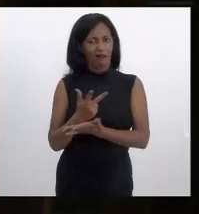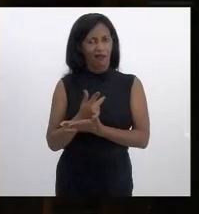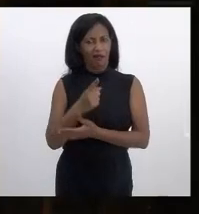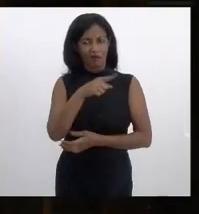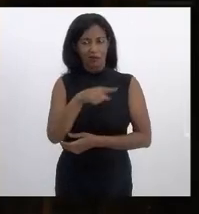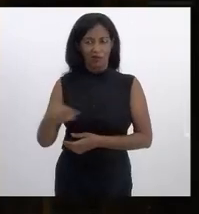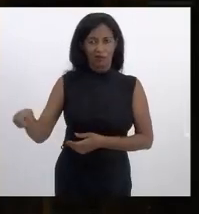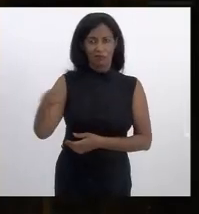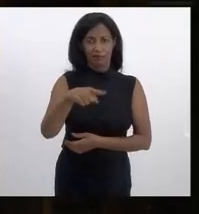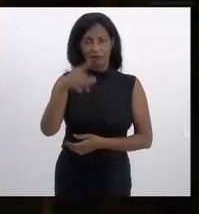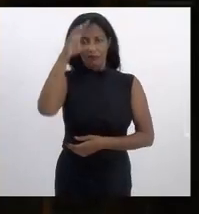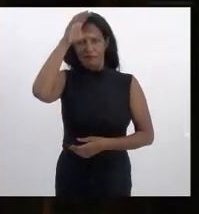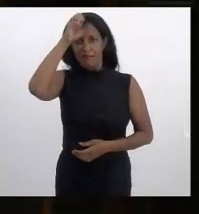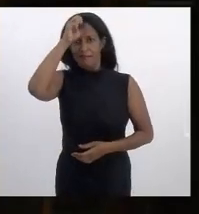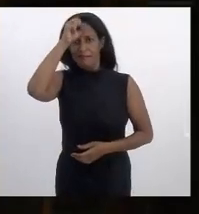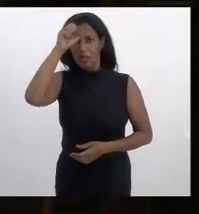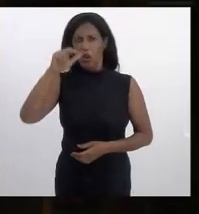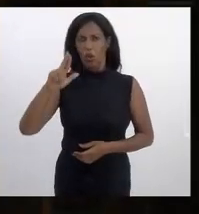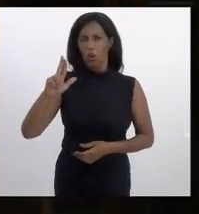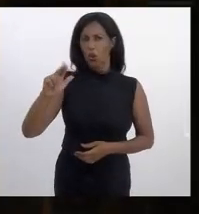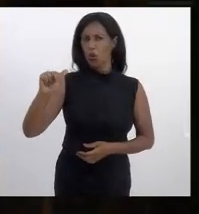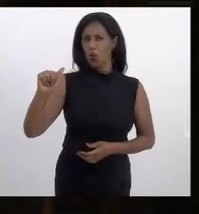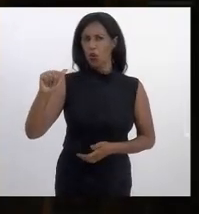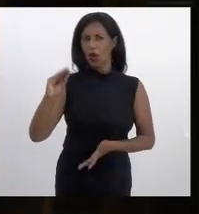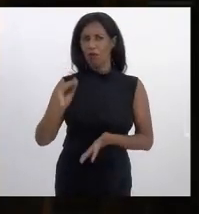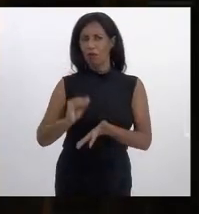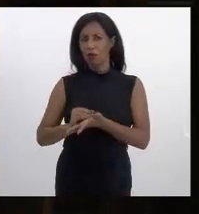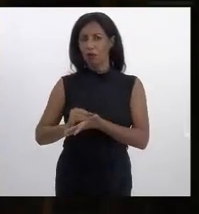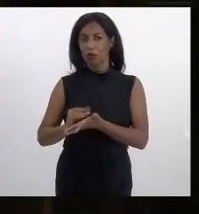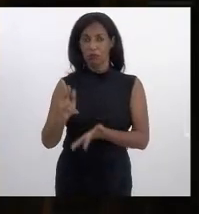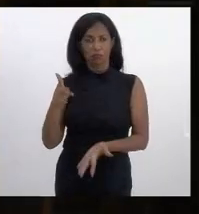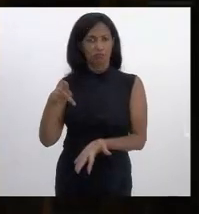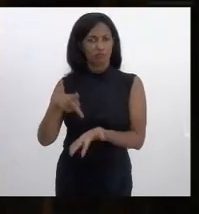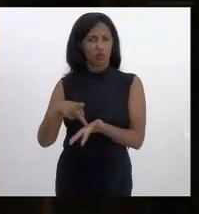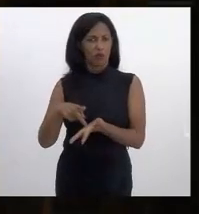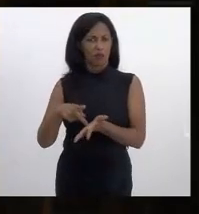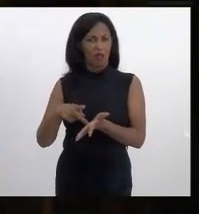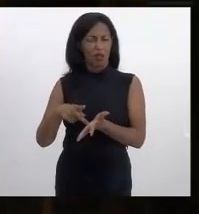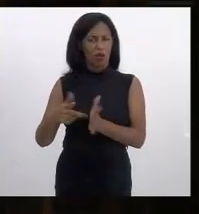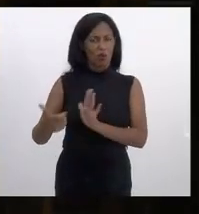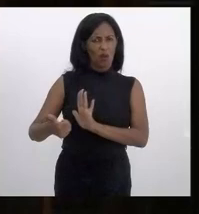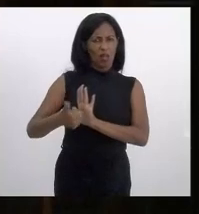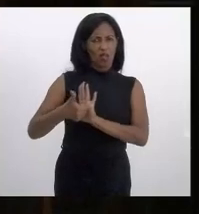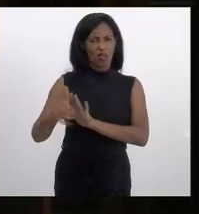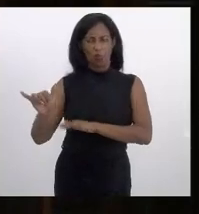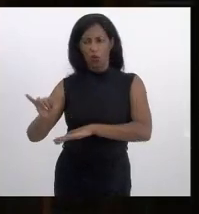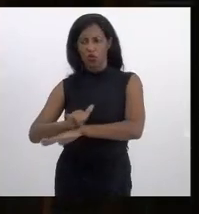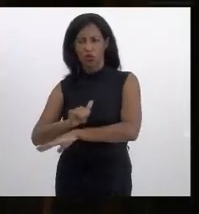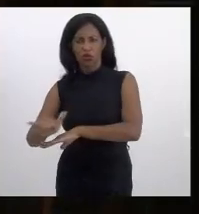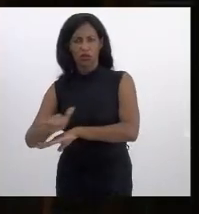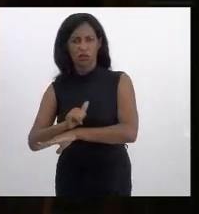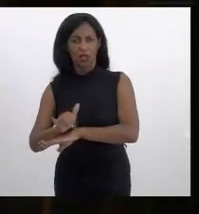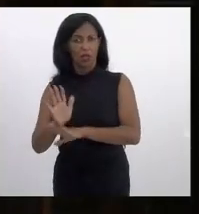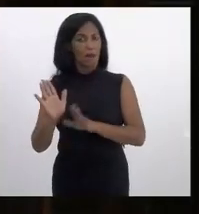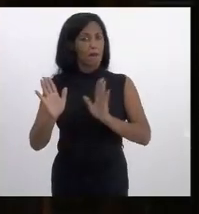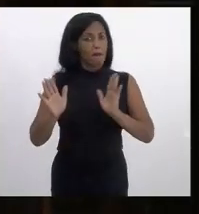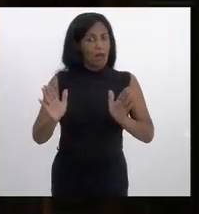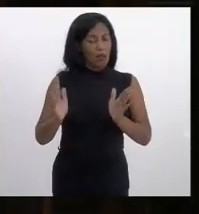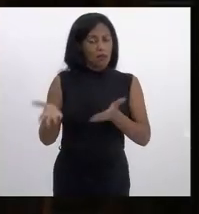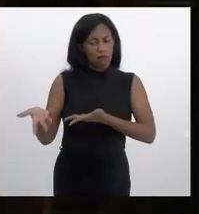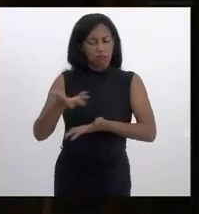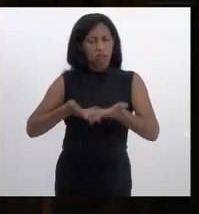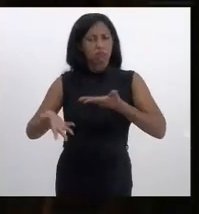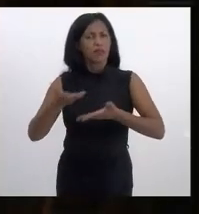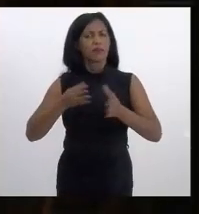devemos aprender nunca faltando com a disciplina com a legalidade e com a estratégia mais a